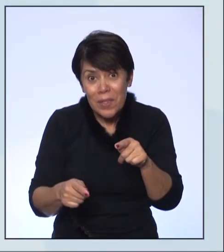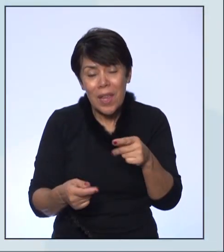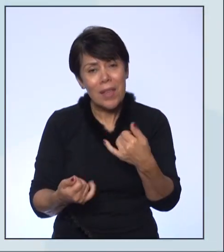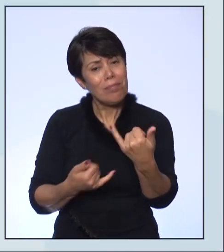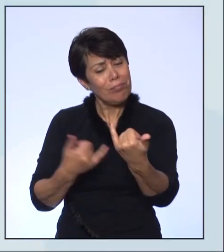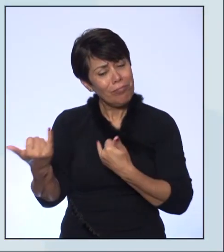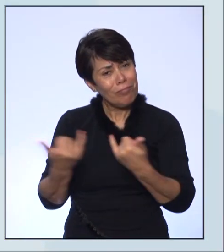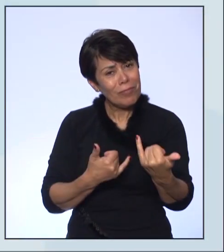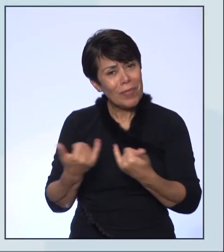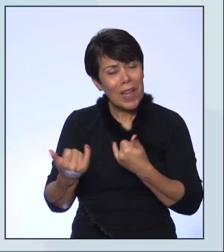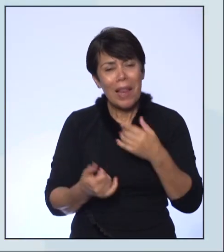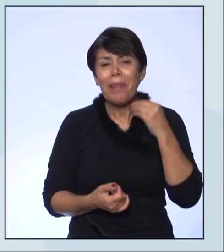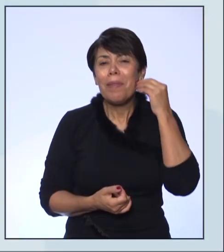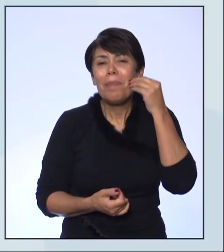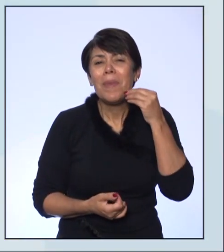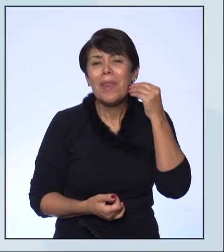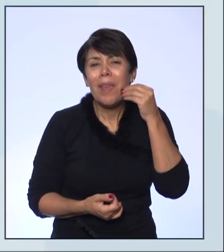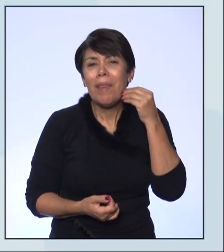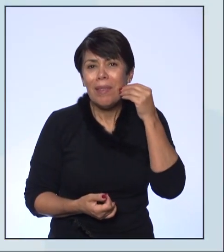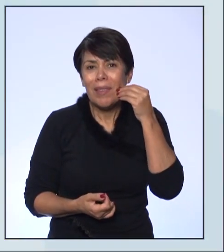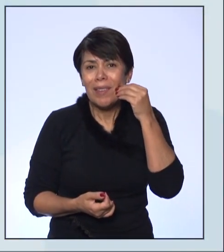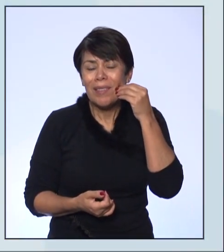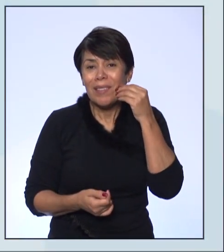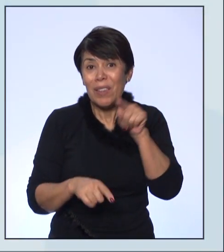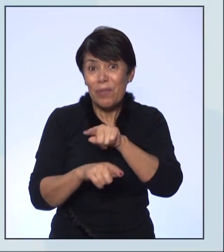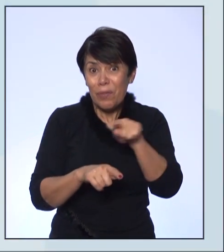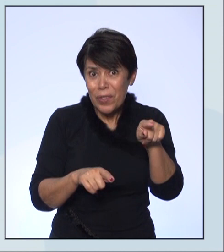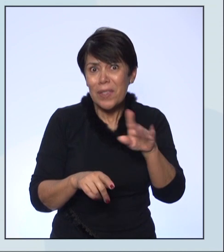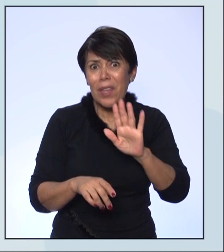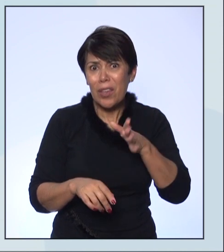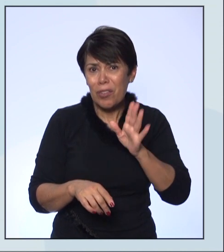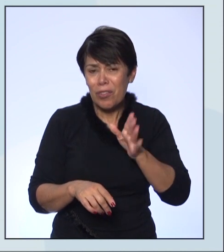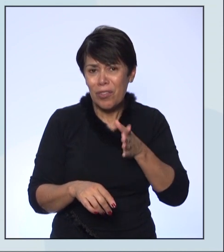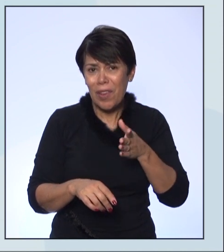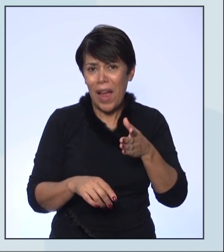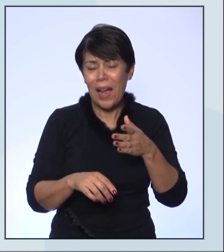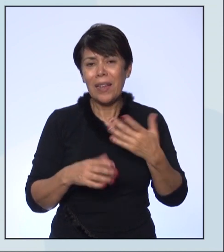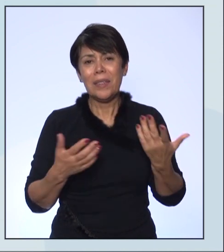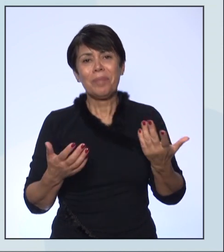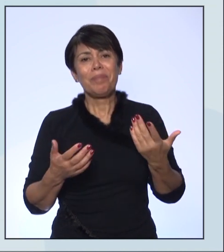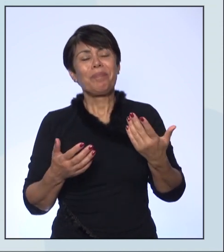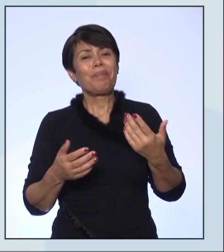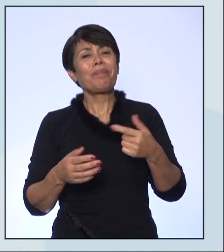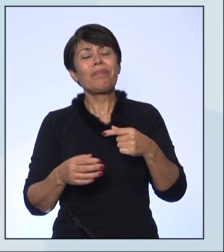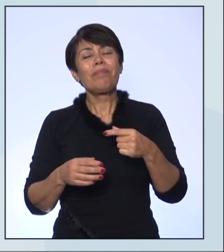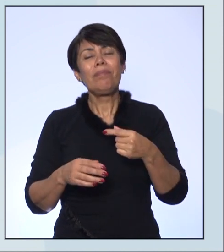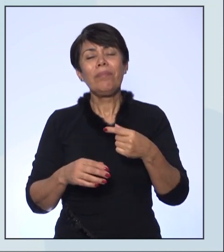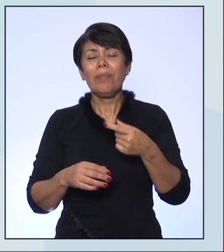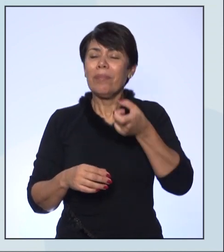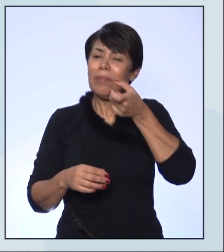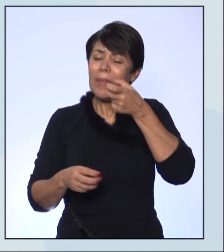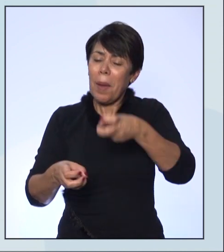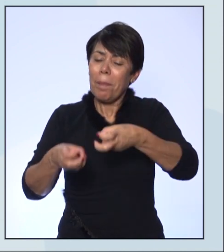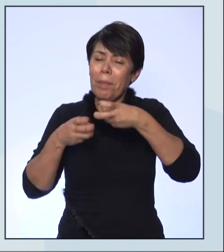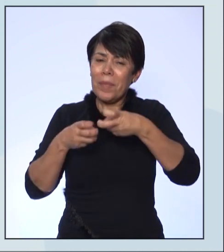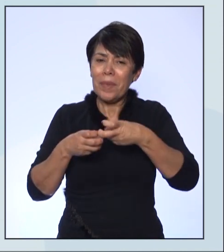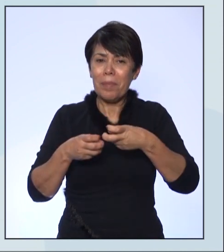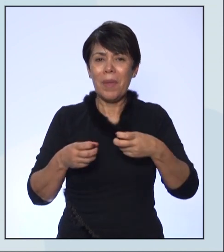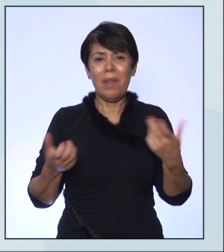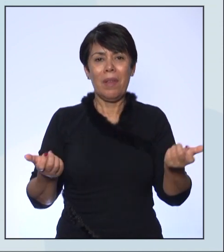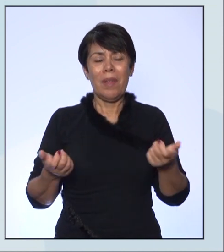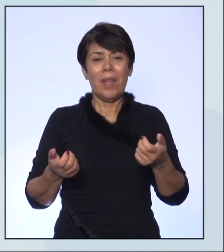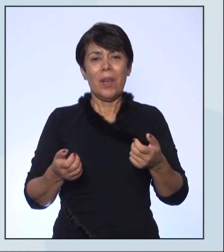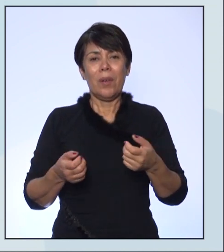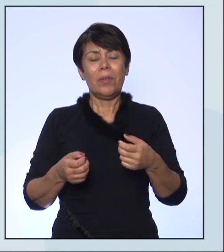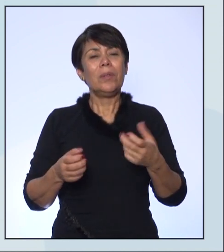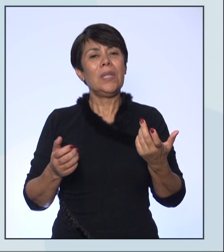alguma experiência na participação de vocês em manifestações culturais, artísticas ou